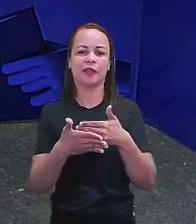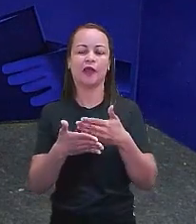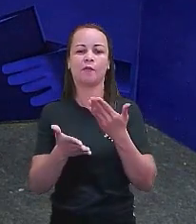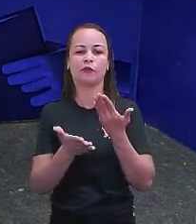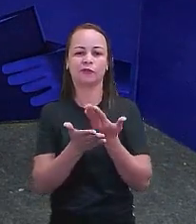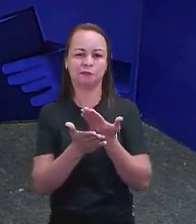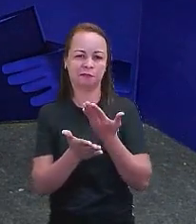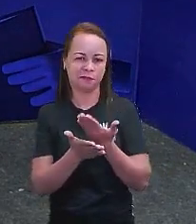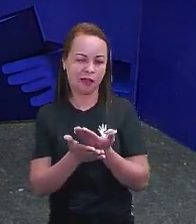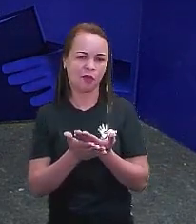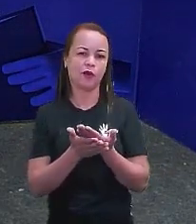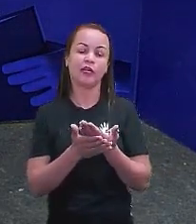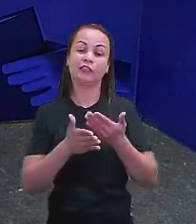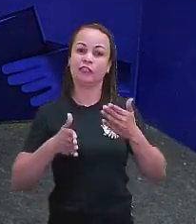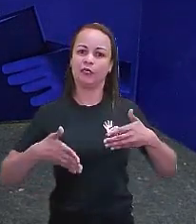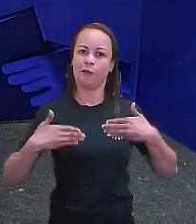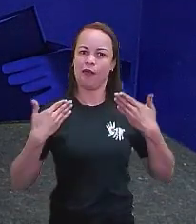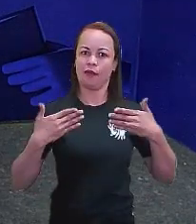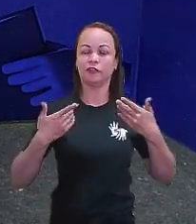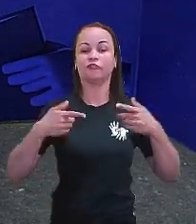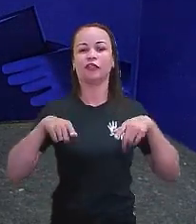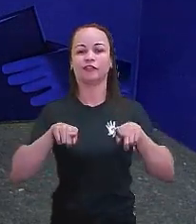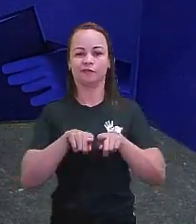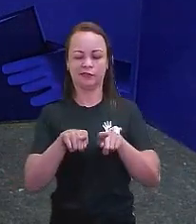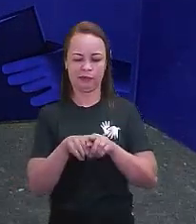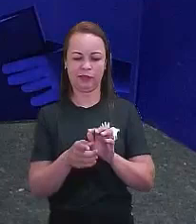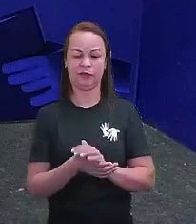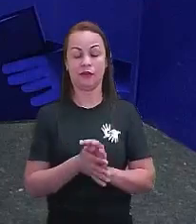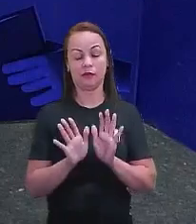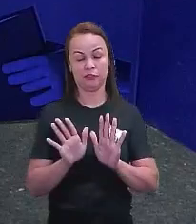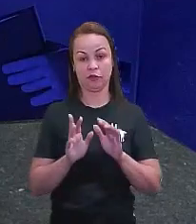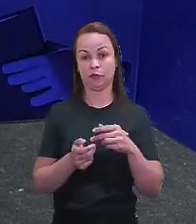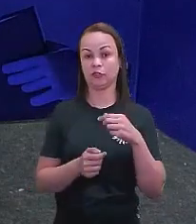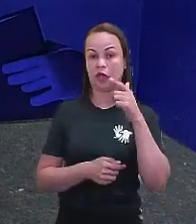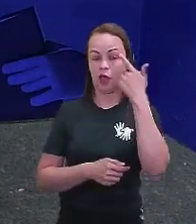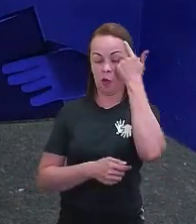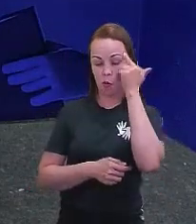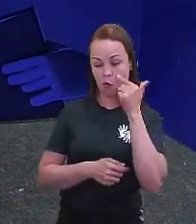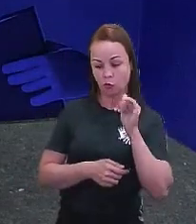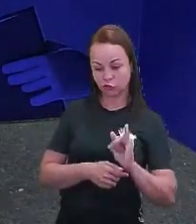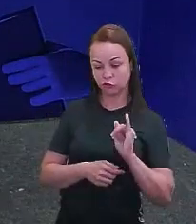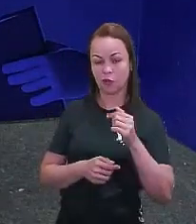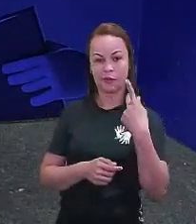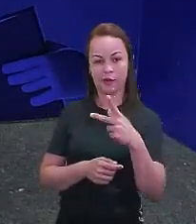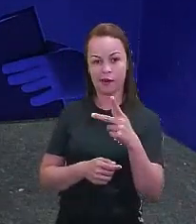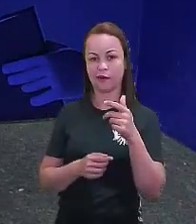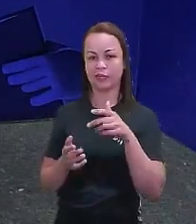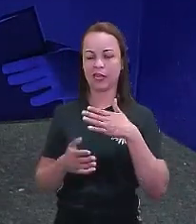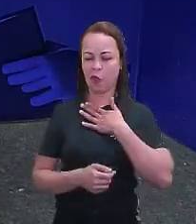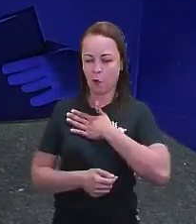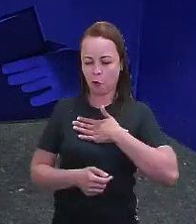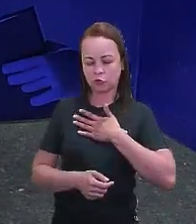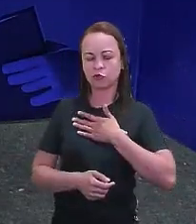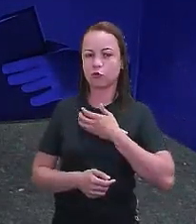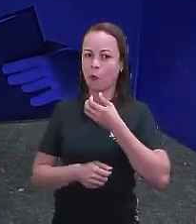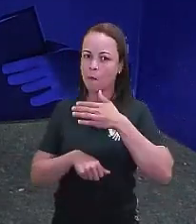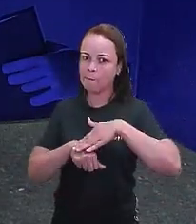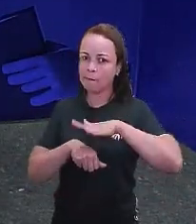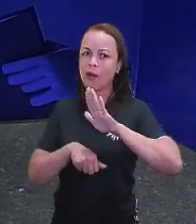próxima aula, que vai ser bem divertida. Mas antes, vamos dar o tchau para a Lilinha, que eu tenho certeza que ela gostou muito desses animais, né,